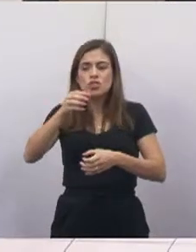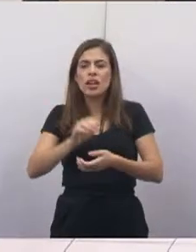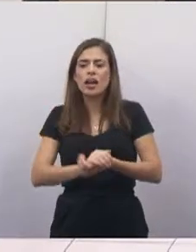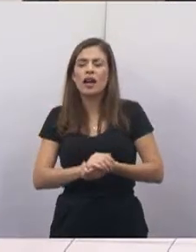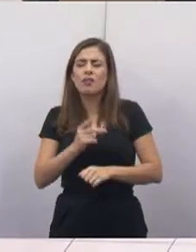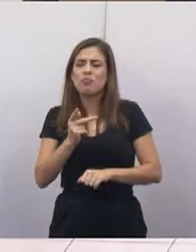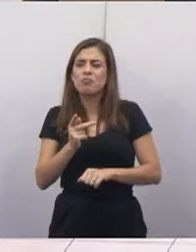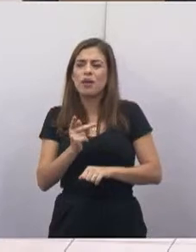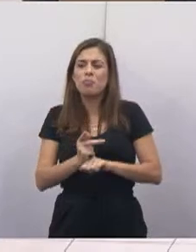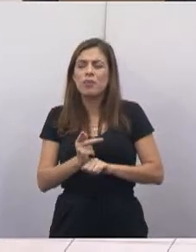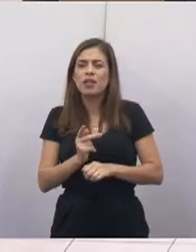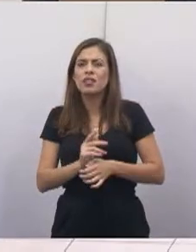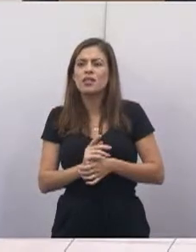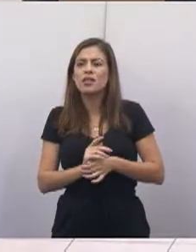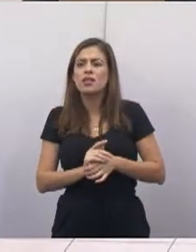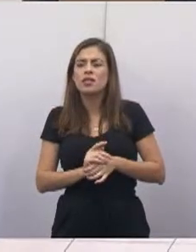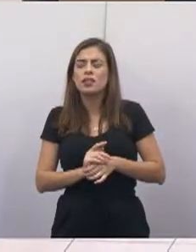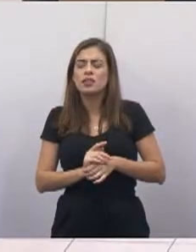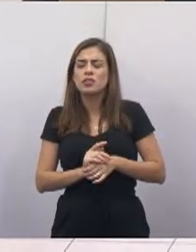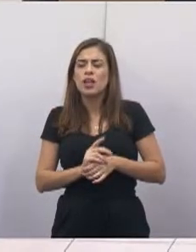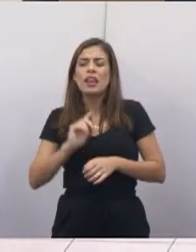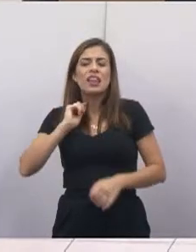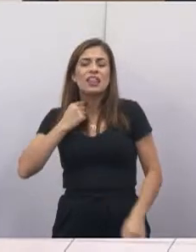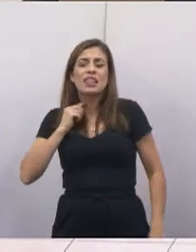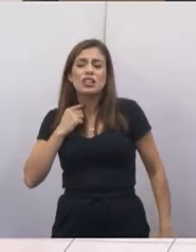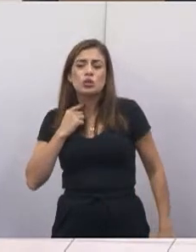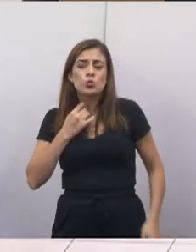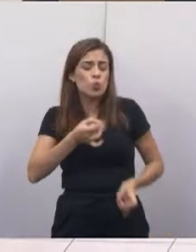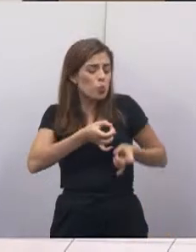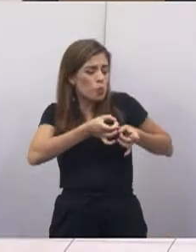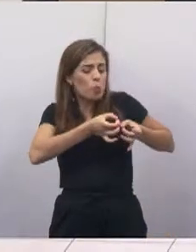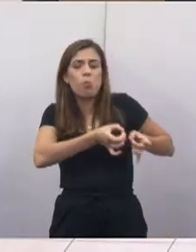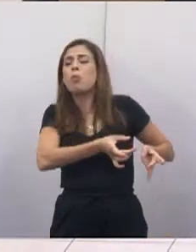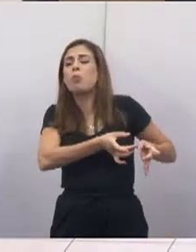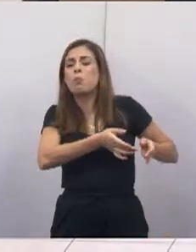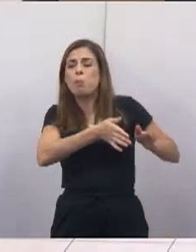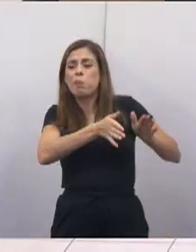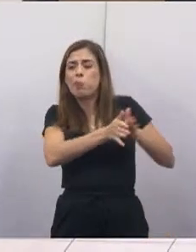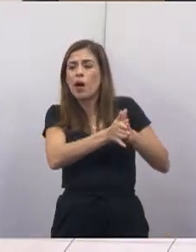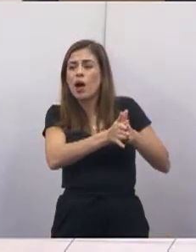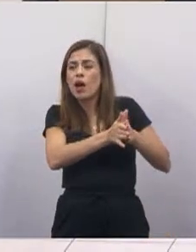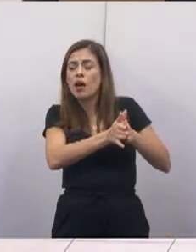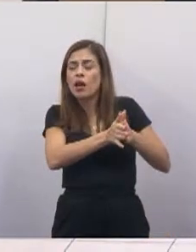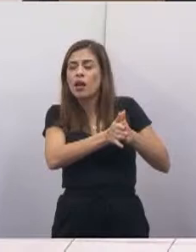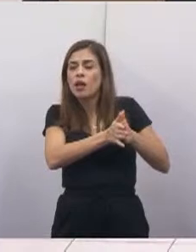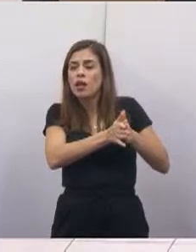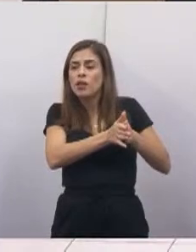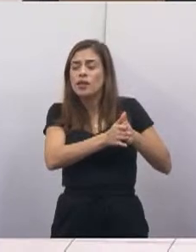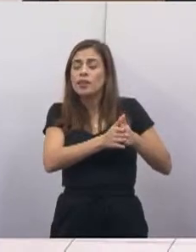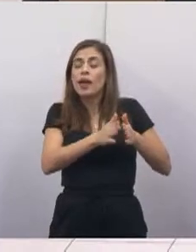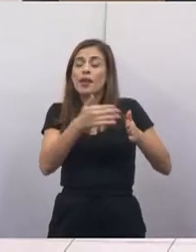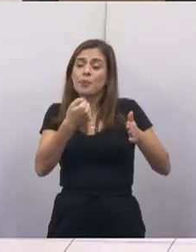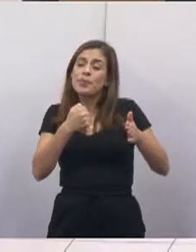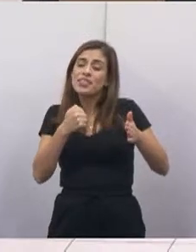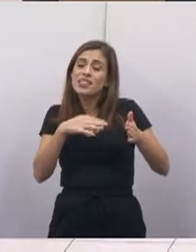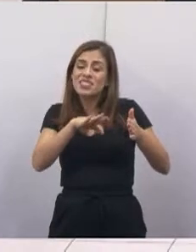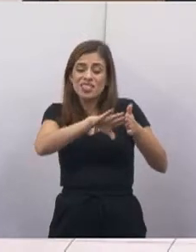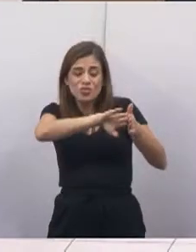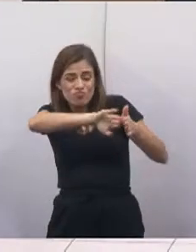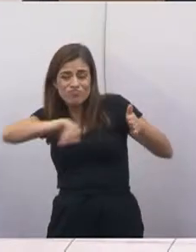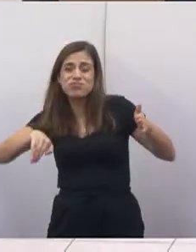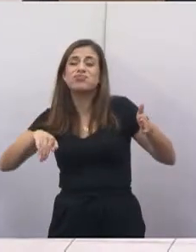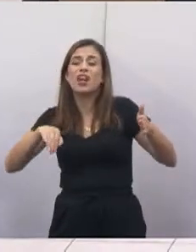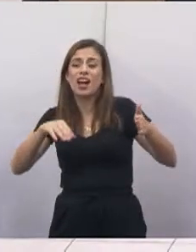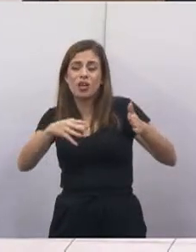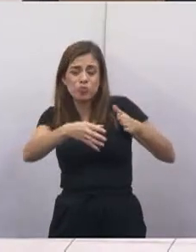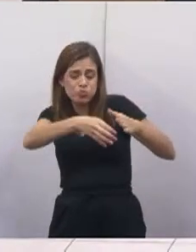de plástico, lixo, porque entope o bueiro, aí tem o trabalho de desentupir o bueiro e tem um gasto com isso.